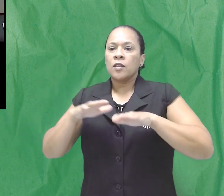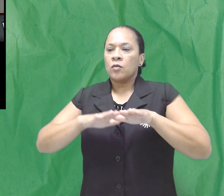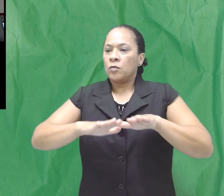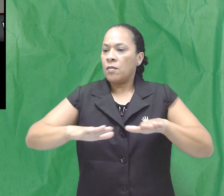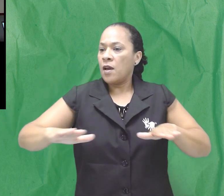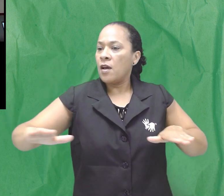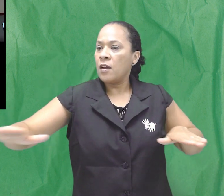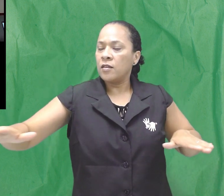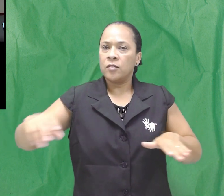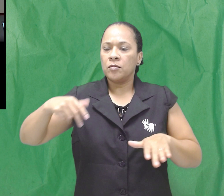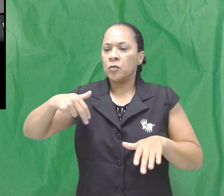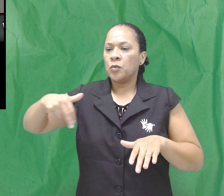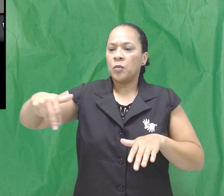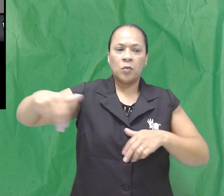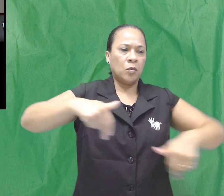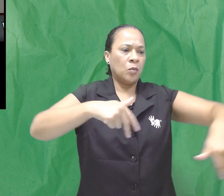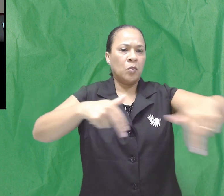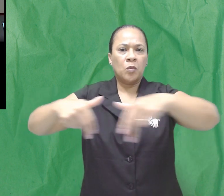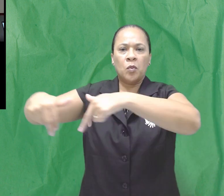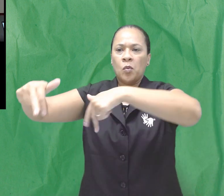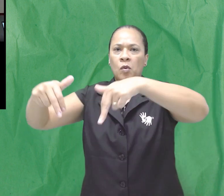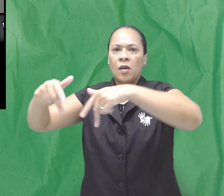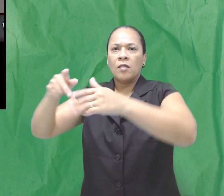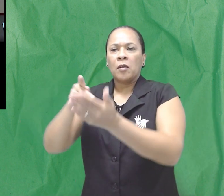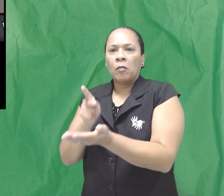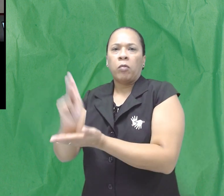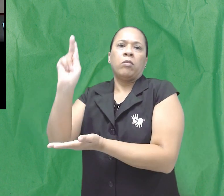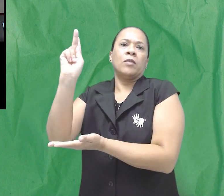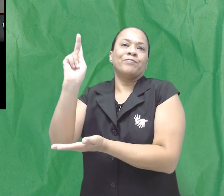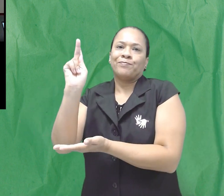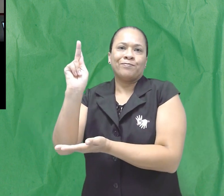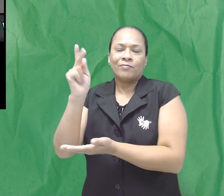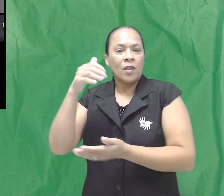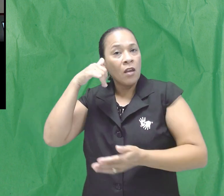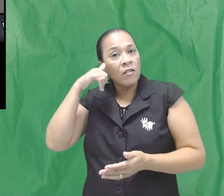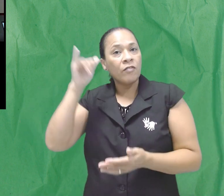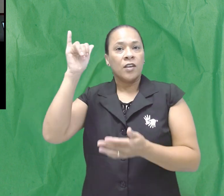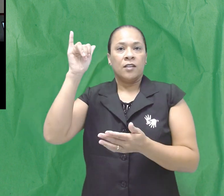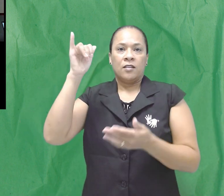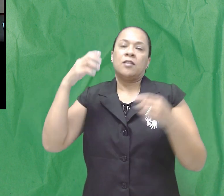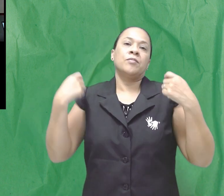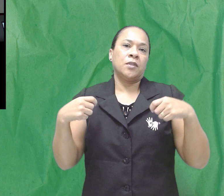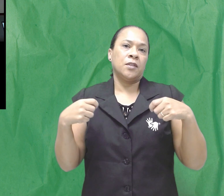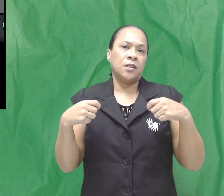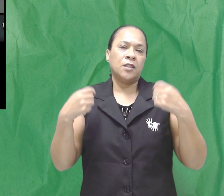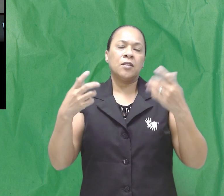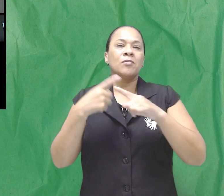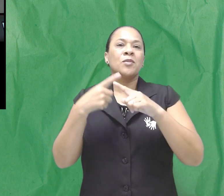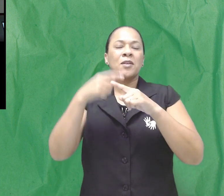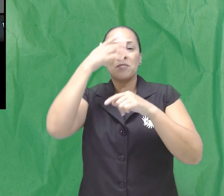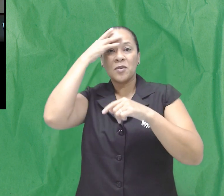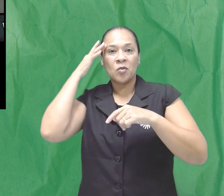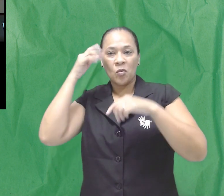o usuário possa vir a escorregar, tomar algum tombo, né, uma vez que existe grande movimentação,